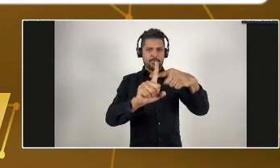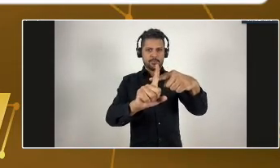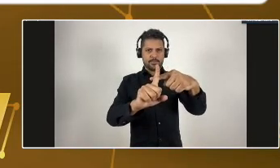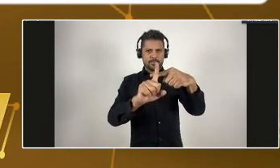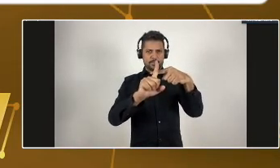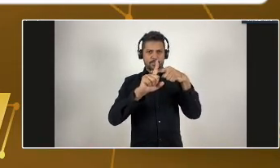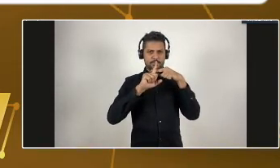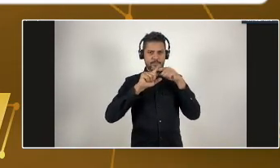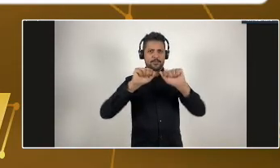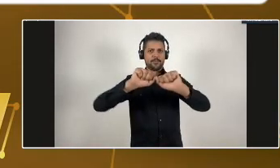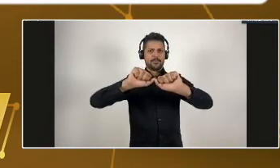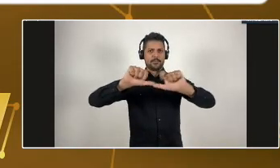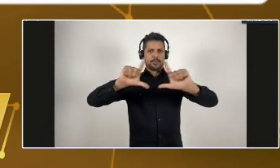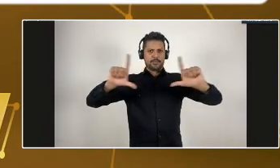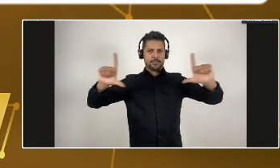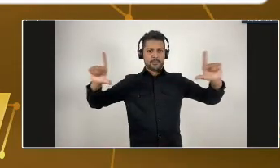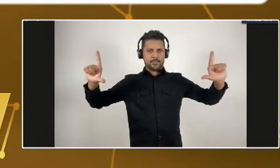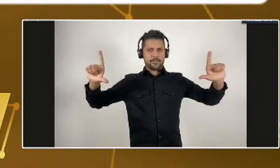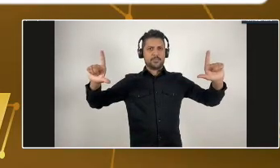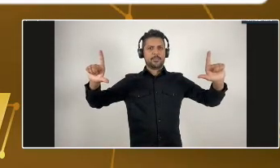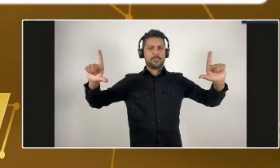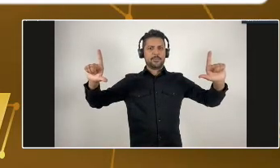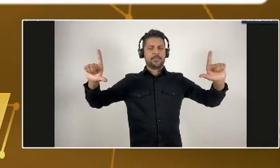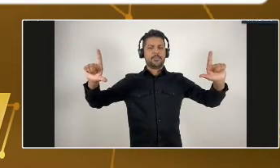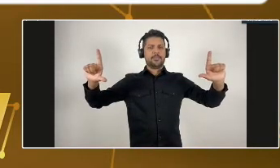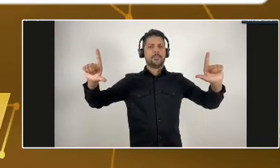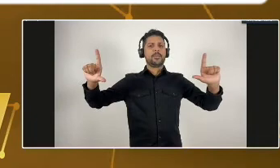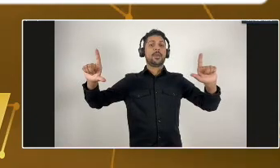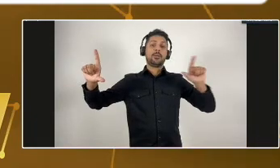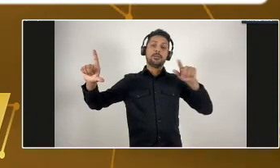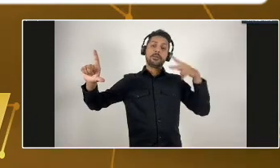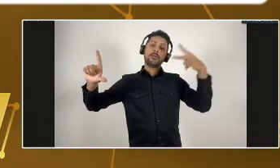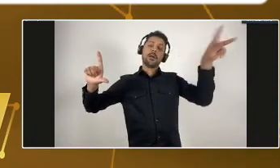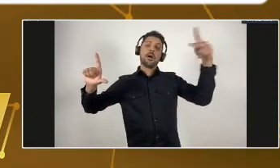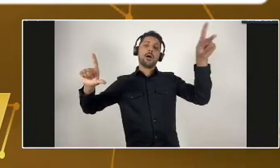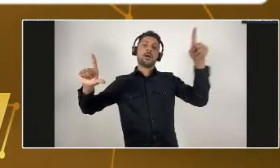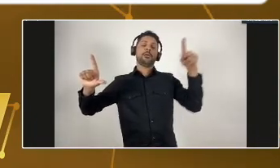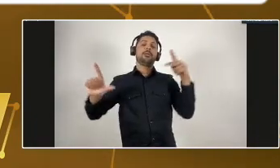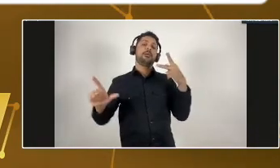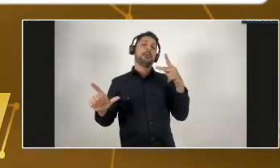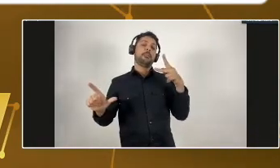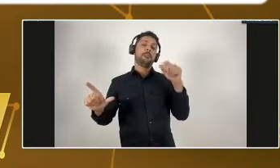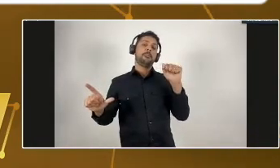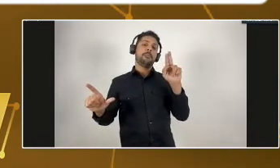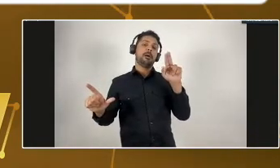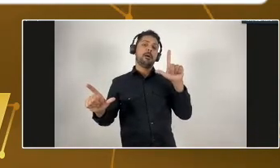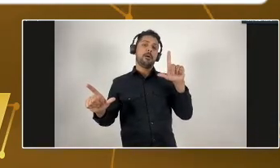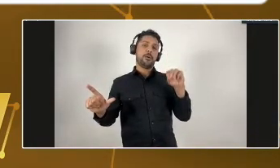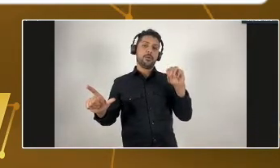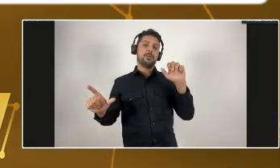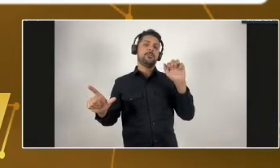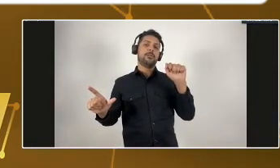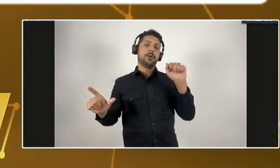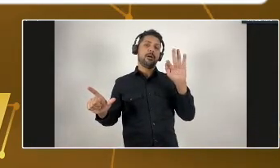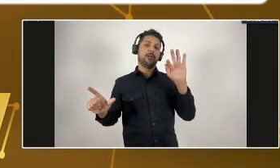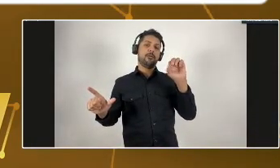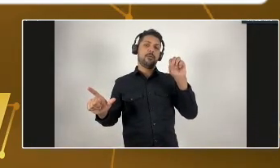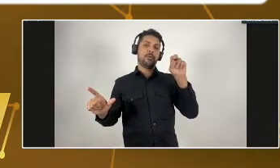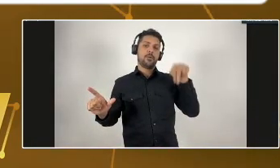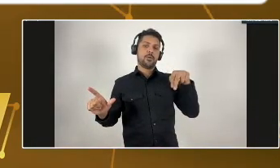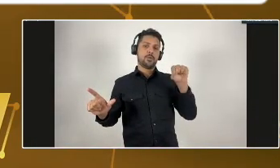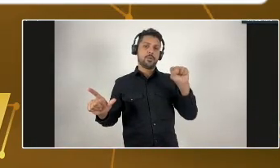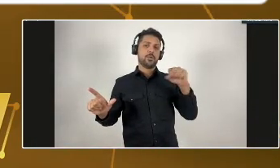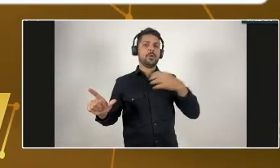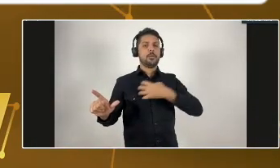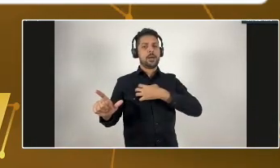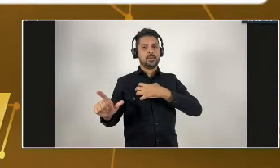aqui na subestação de Paulo Afonso, para começar a demonstrar para vocês o acesso ao nosso portal. O portal ele tem um acesso muito